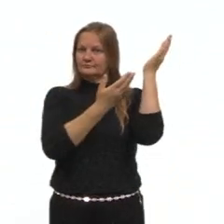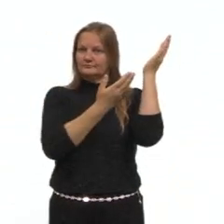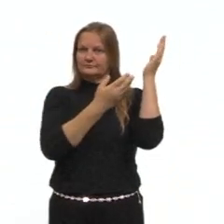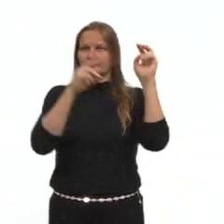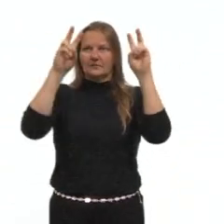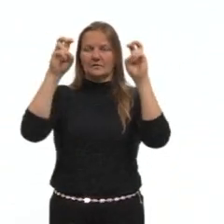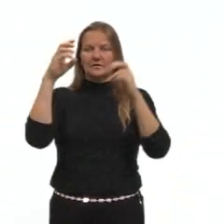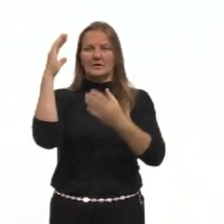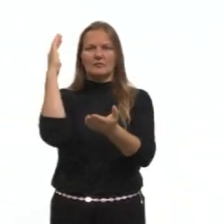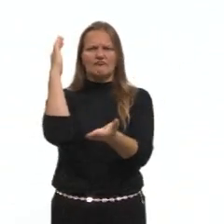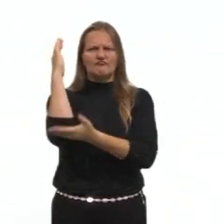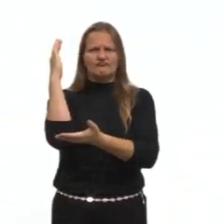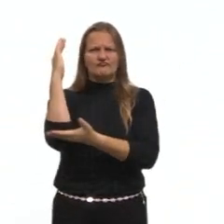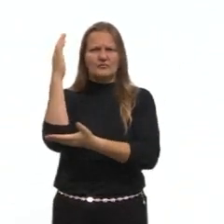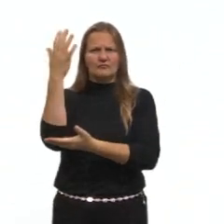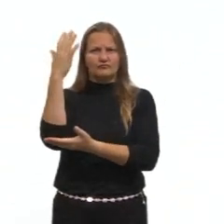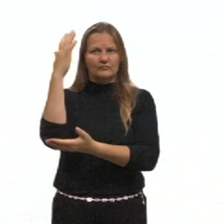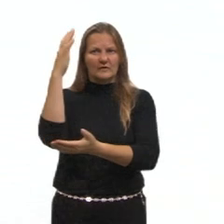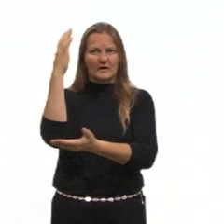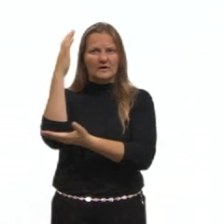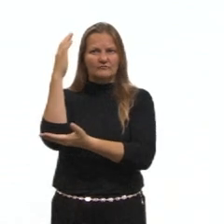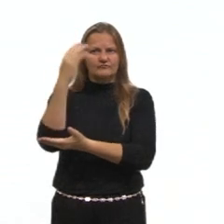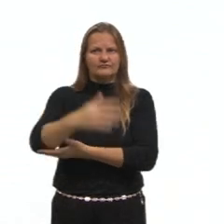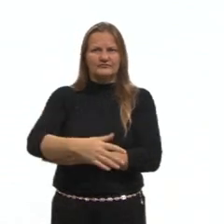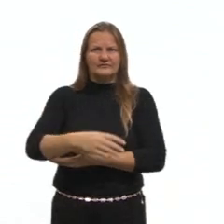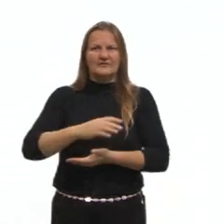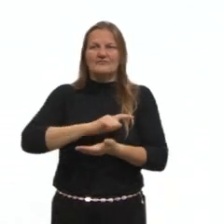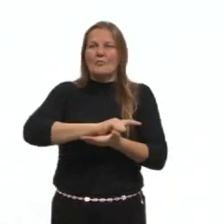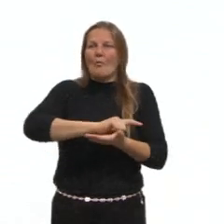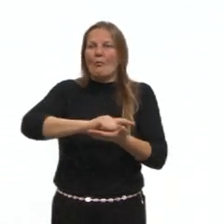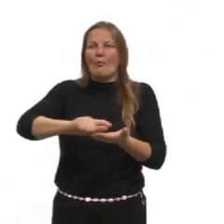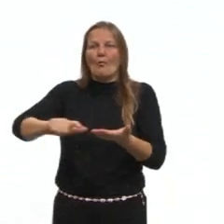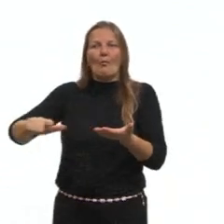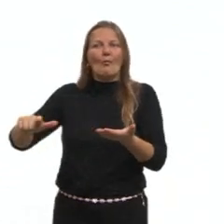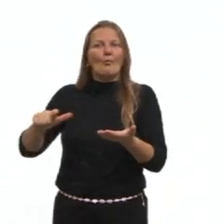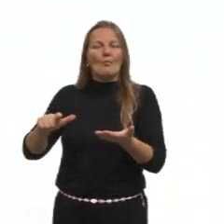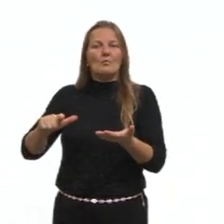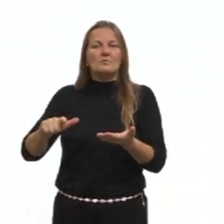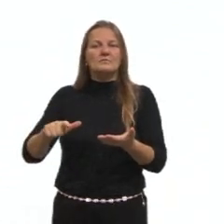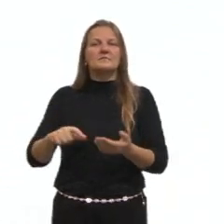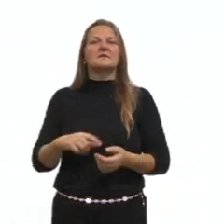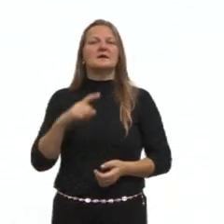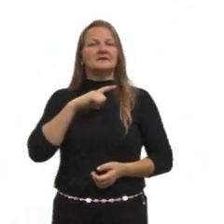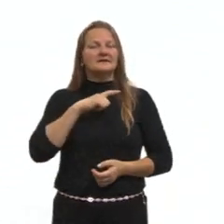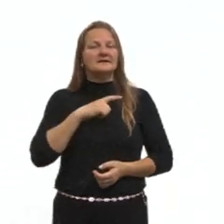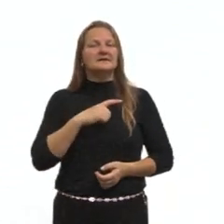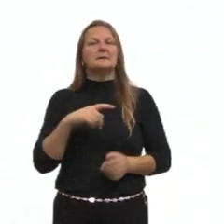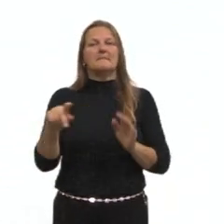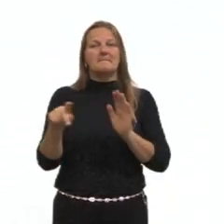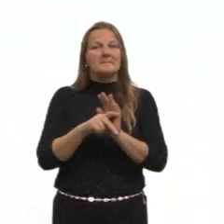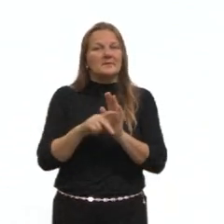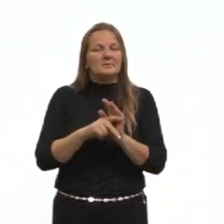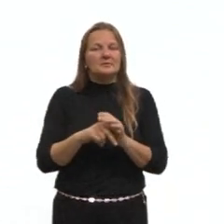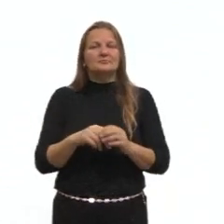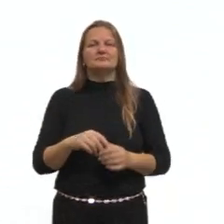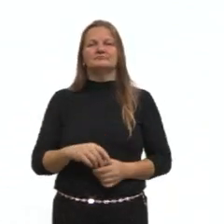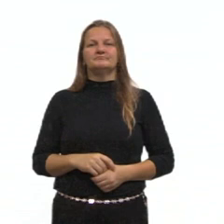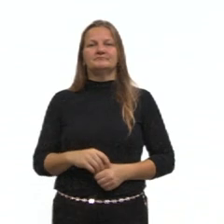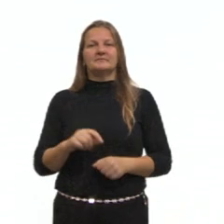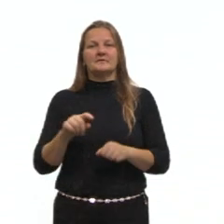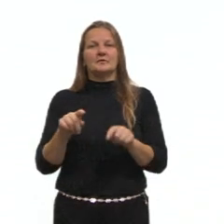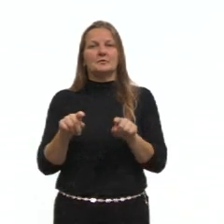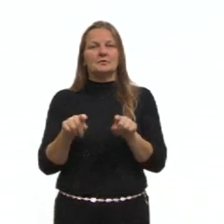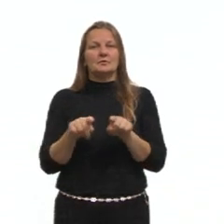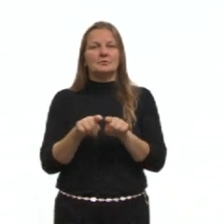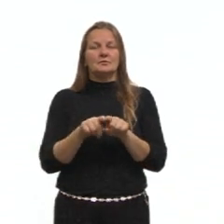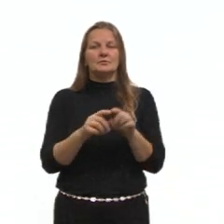contextualizar essa remoção da vegetação nativa de área Florestal principalmente em questão